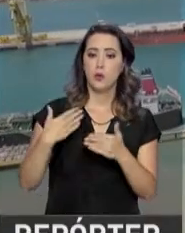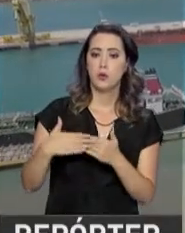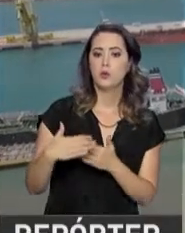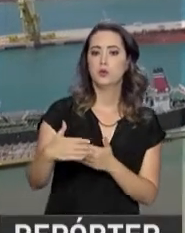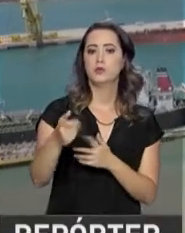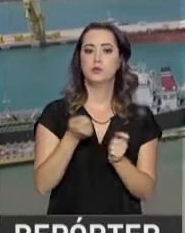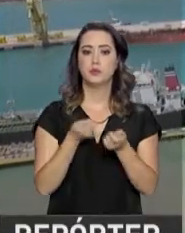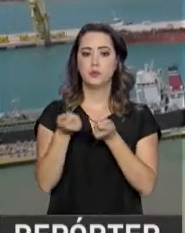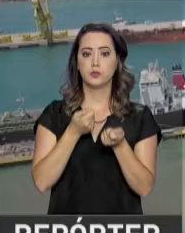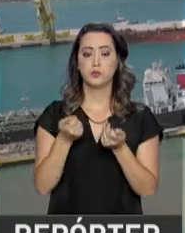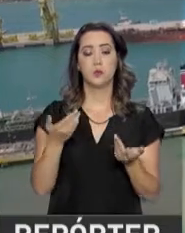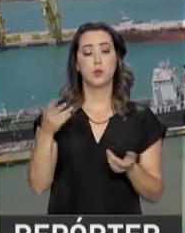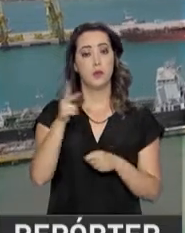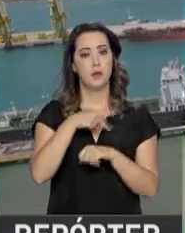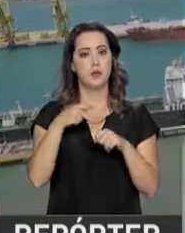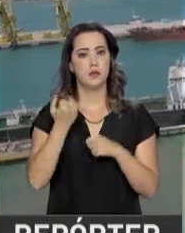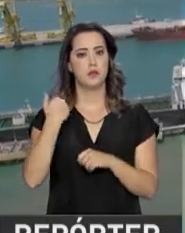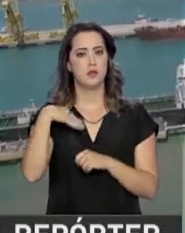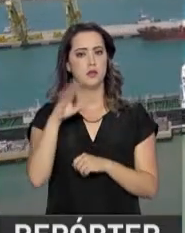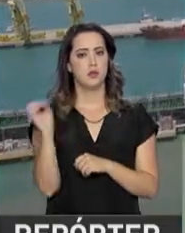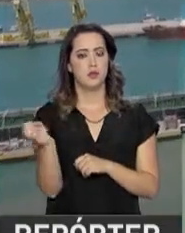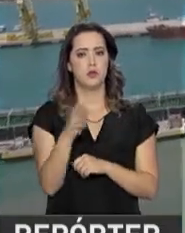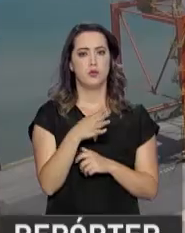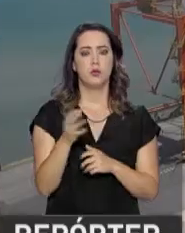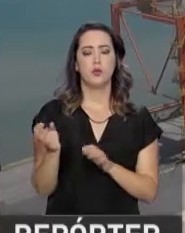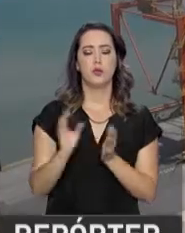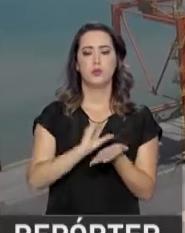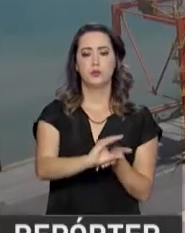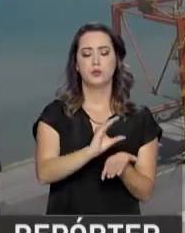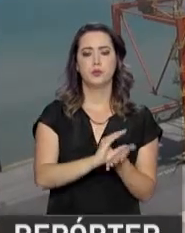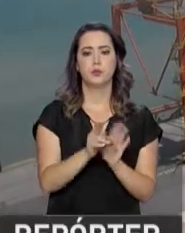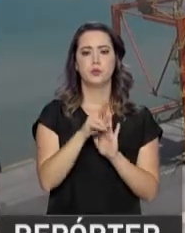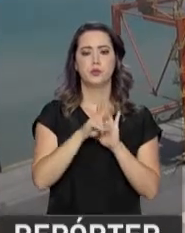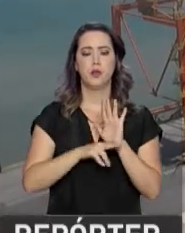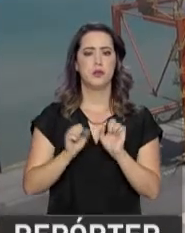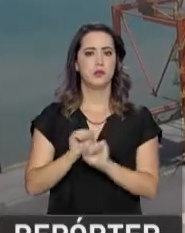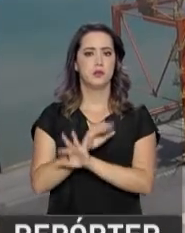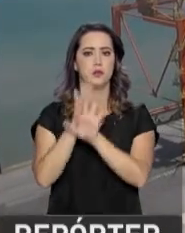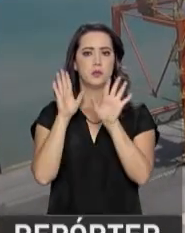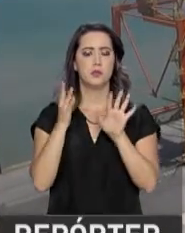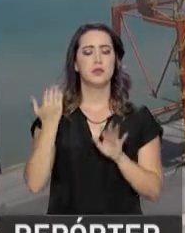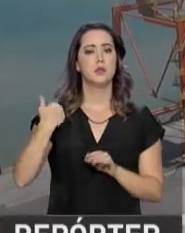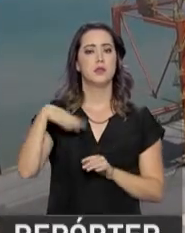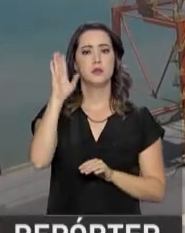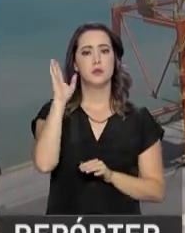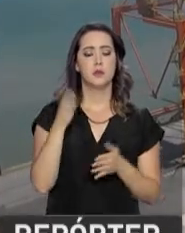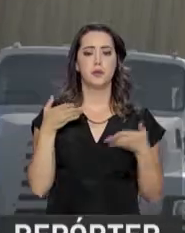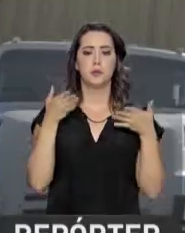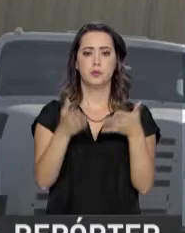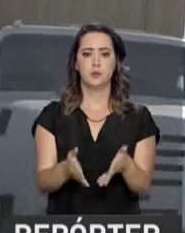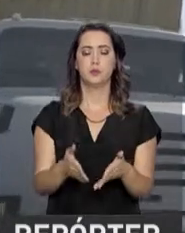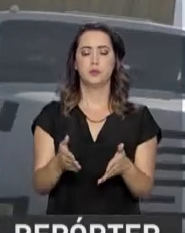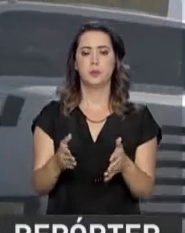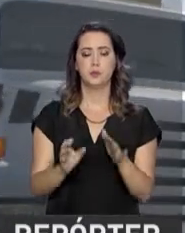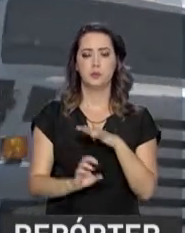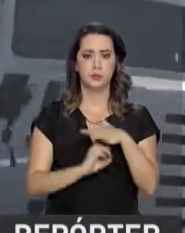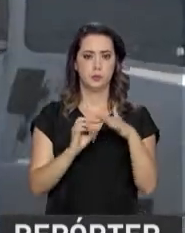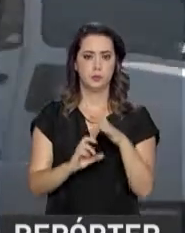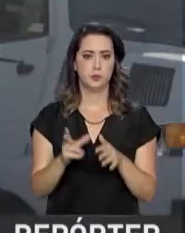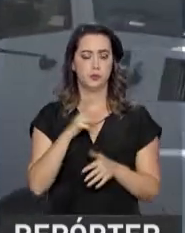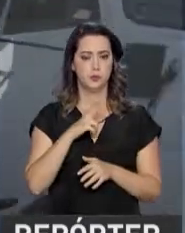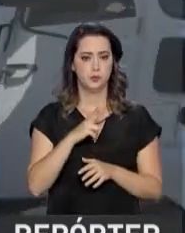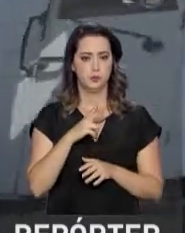dos ajustes o país vem atraindo novos investimentos regras mais claras e maior participação da iniciativa privada